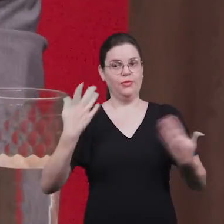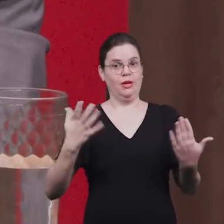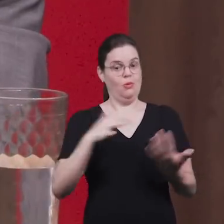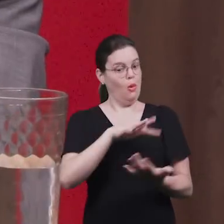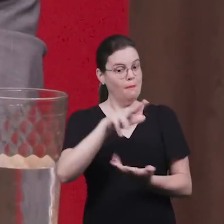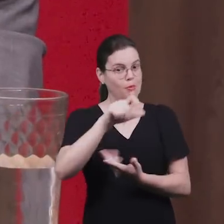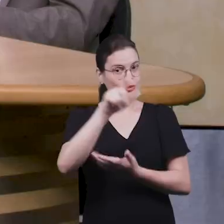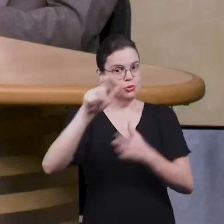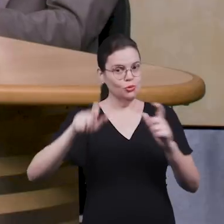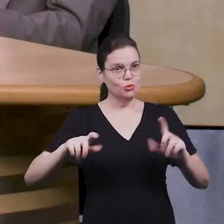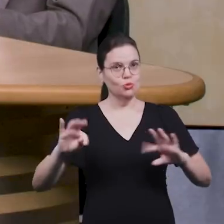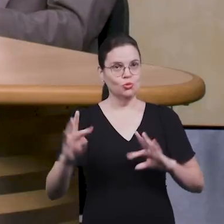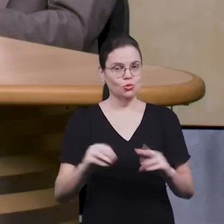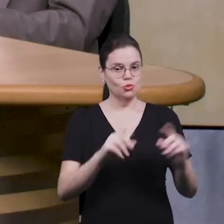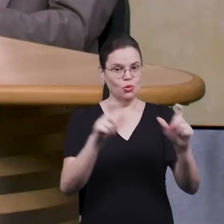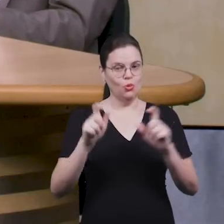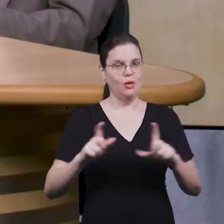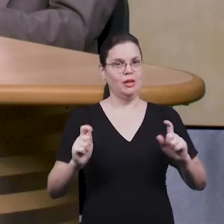só.